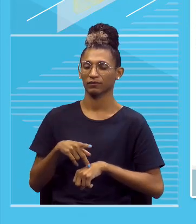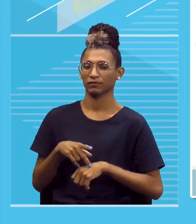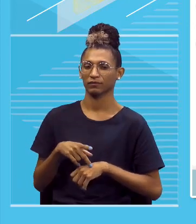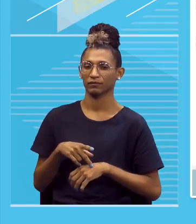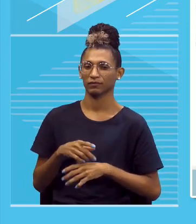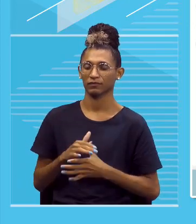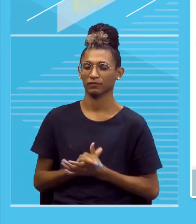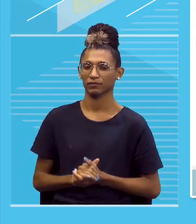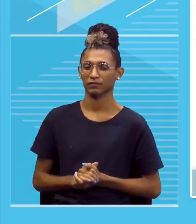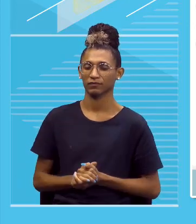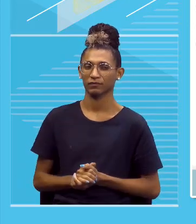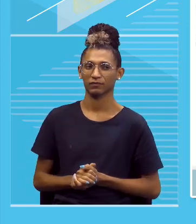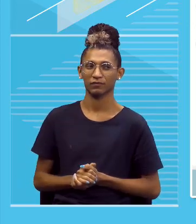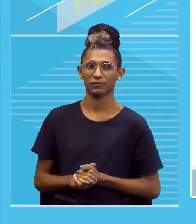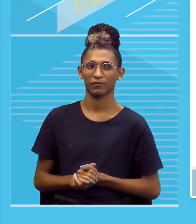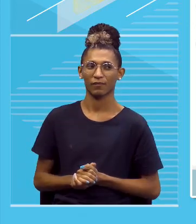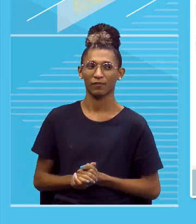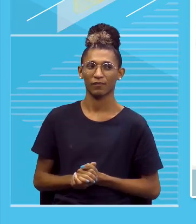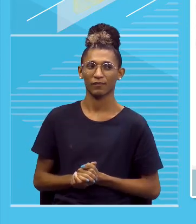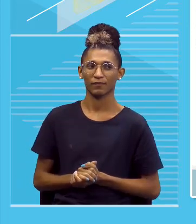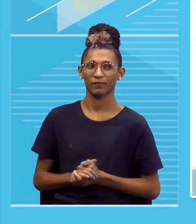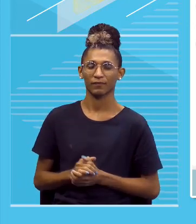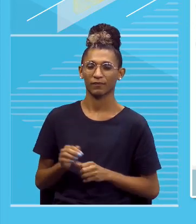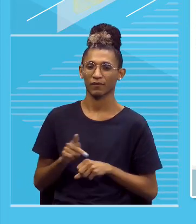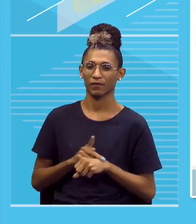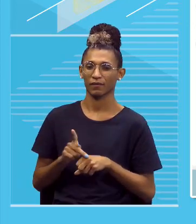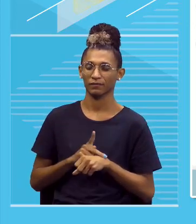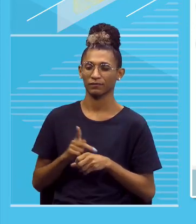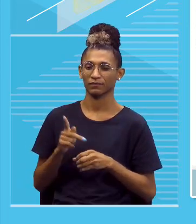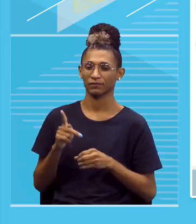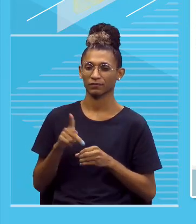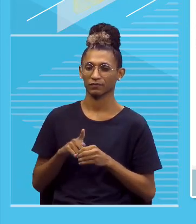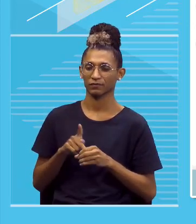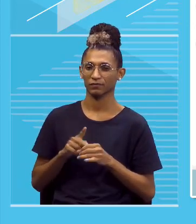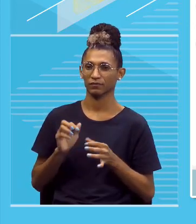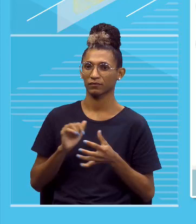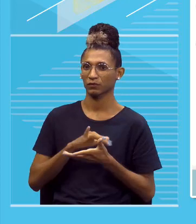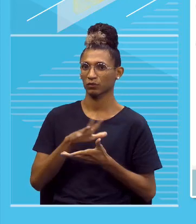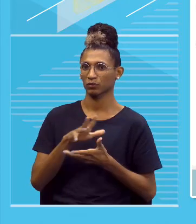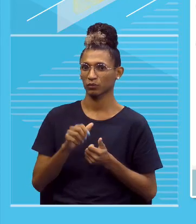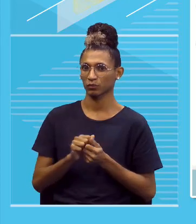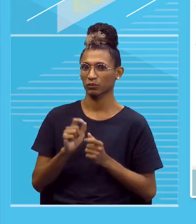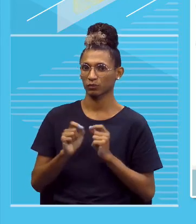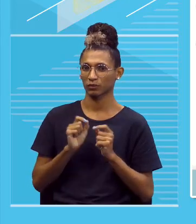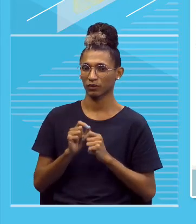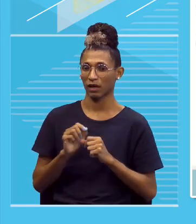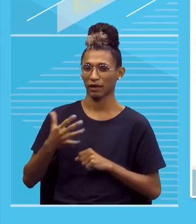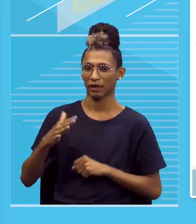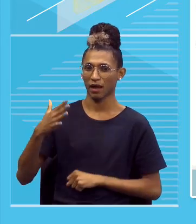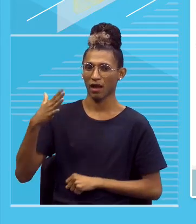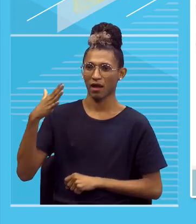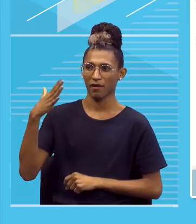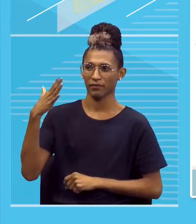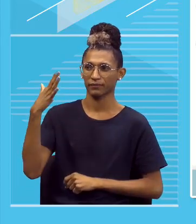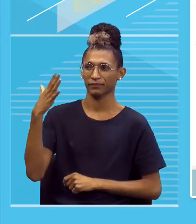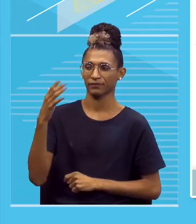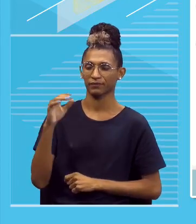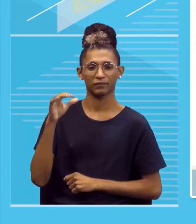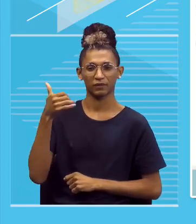petróleo no mundo estava extremamente alto chegando a mais de 100